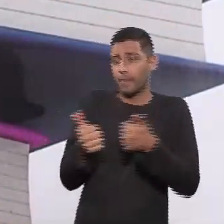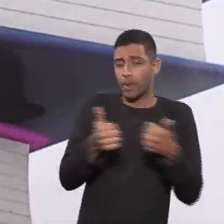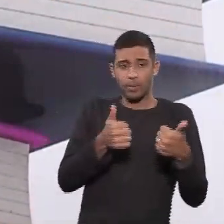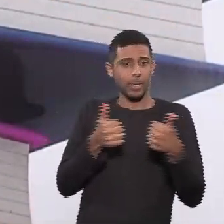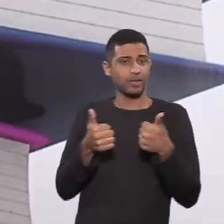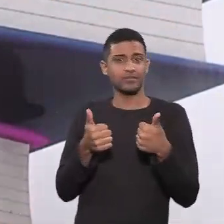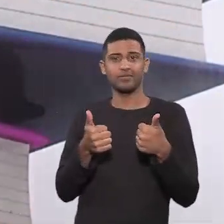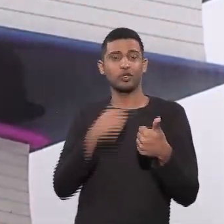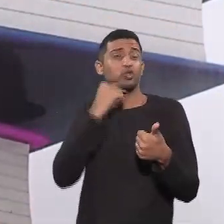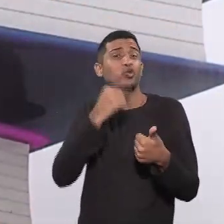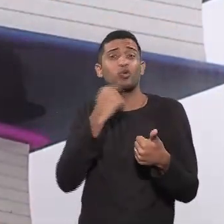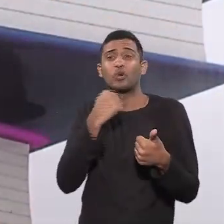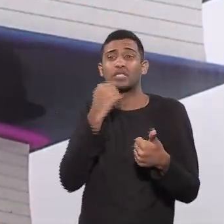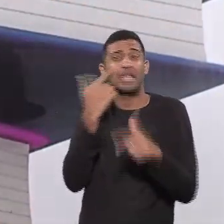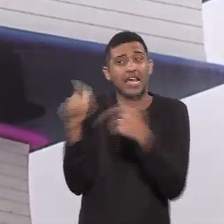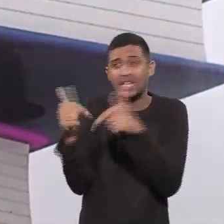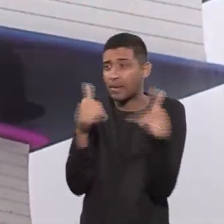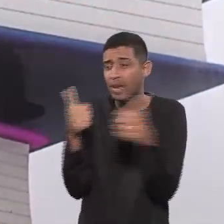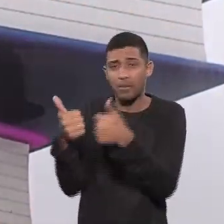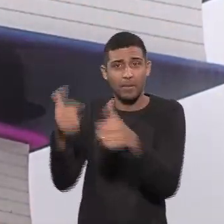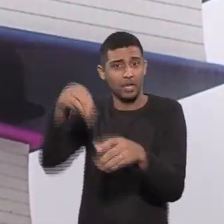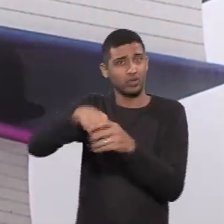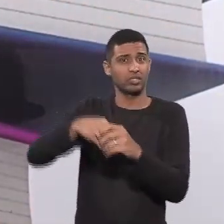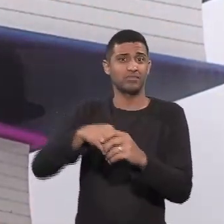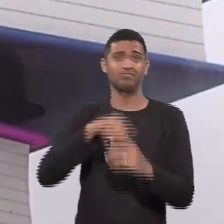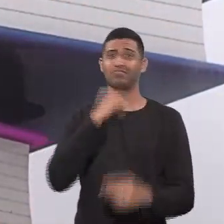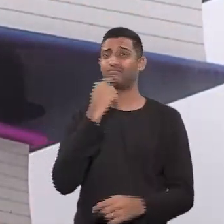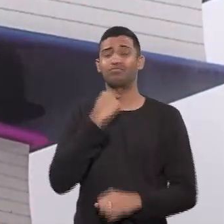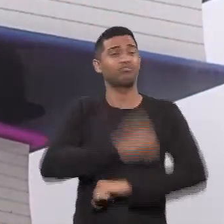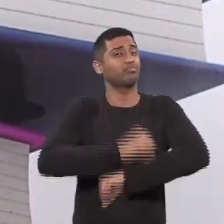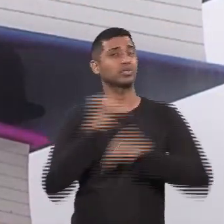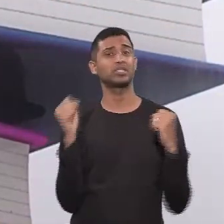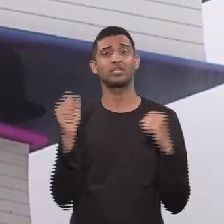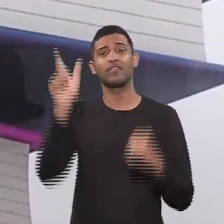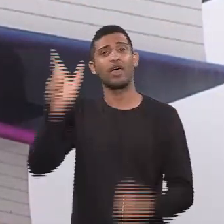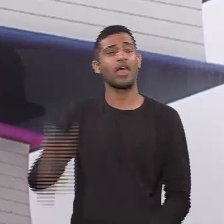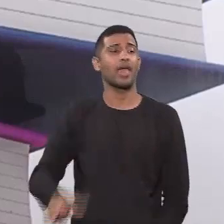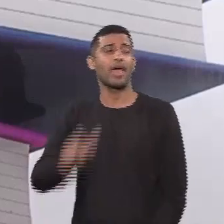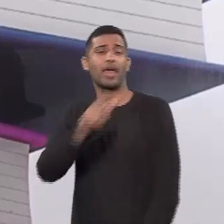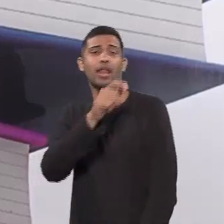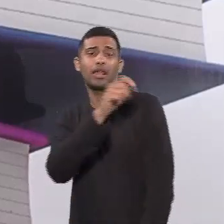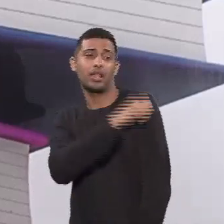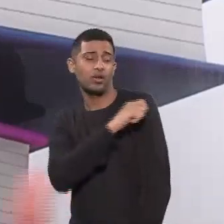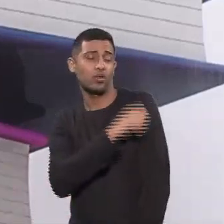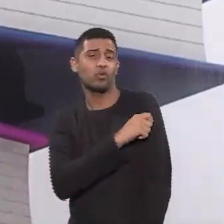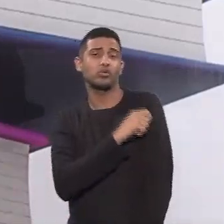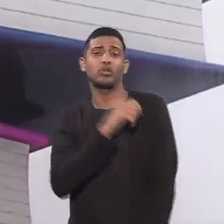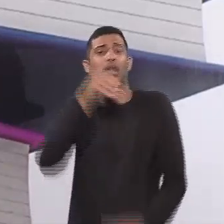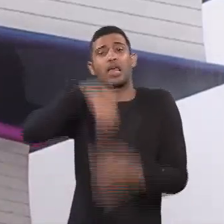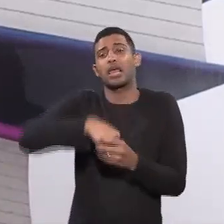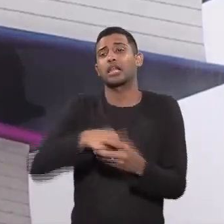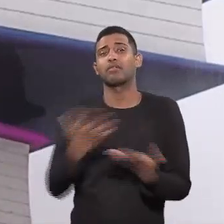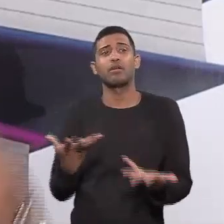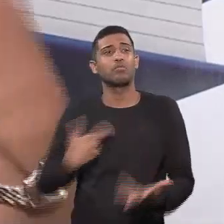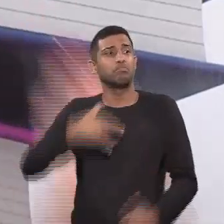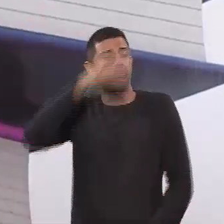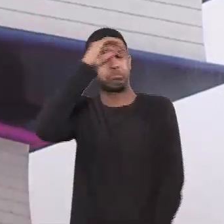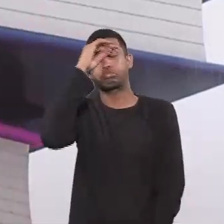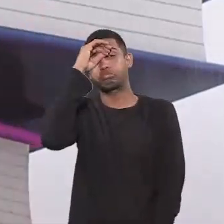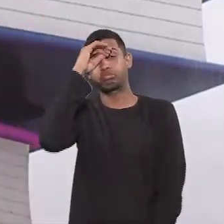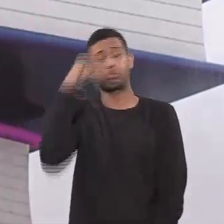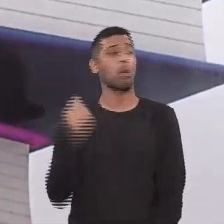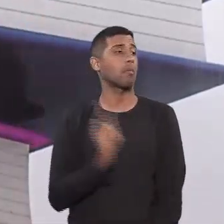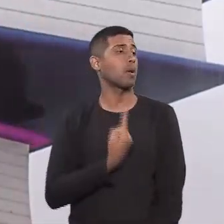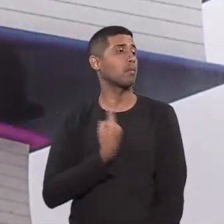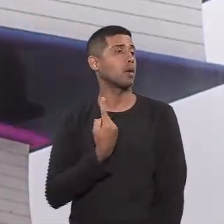receber, realmente não vai ter um belo trabalho de inclusão. Ela vai ficar integrada e segregada, seja em classes especiais, seja